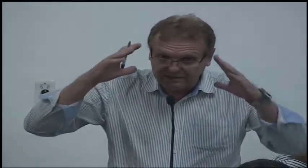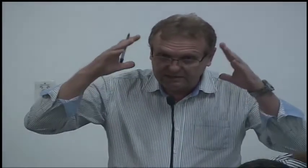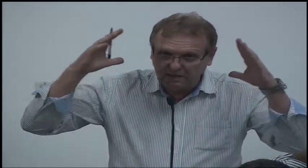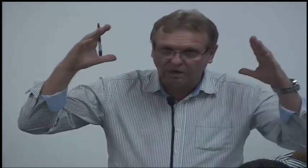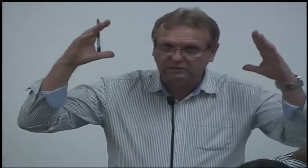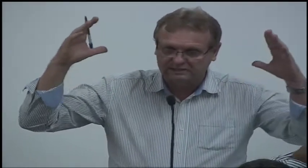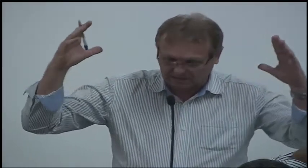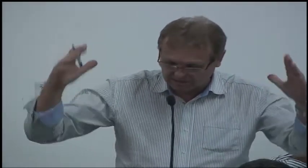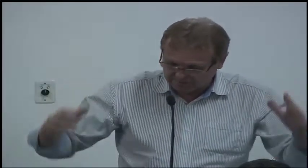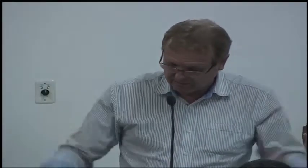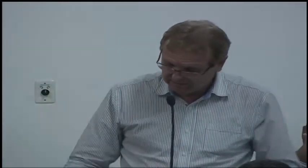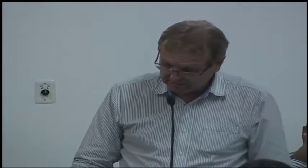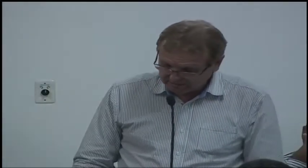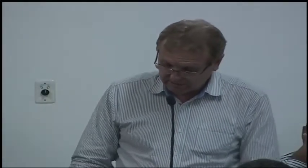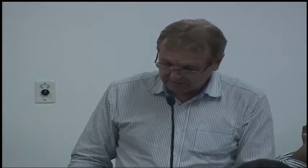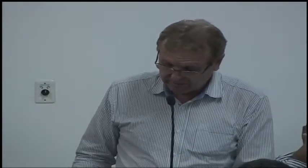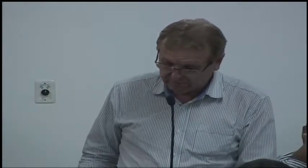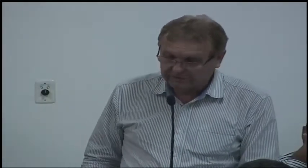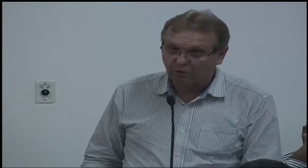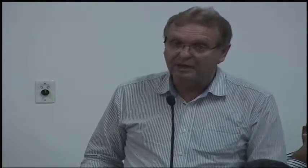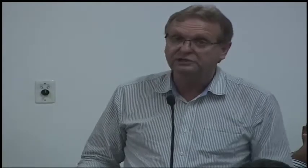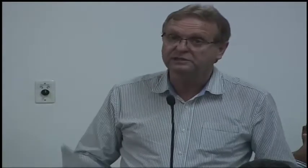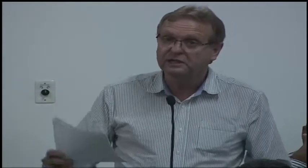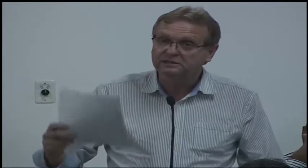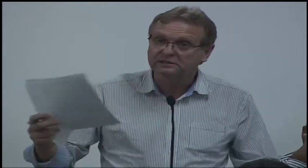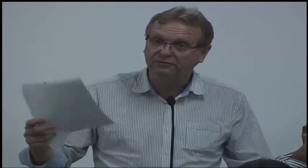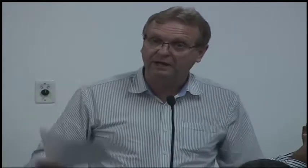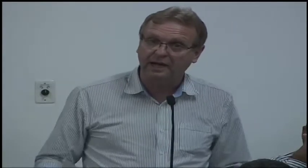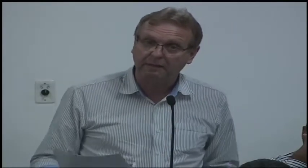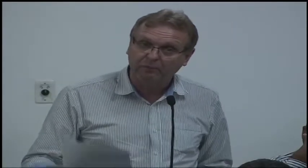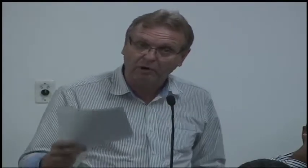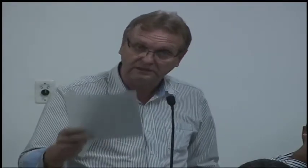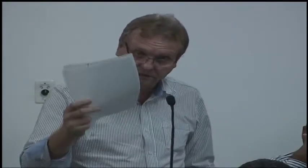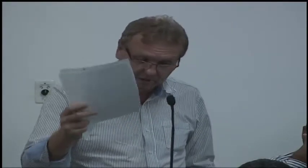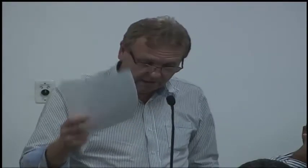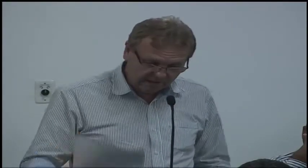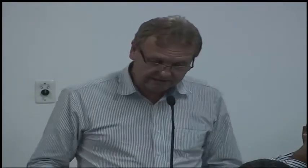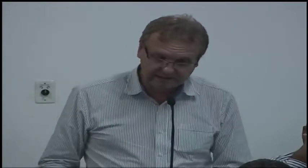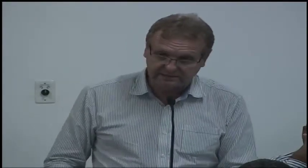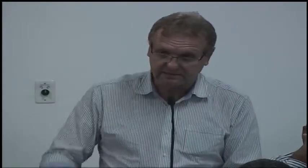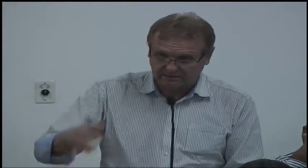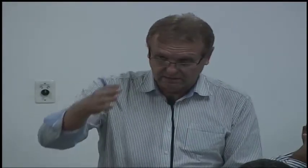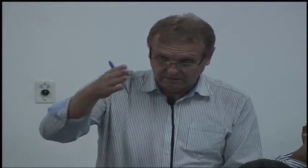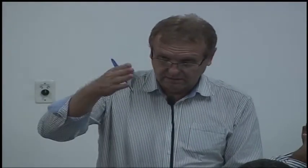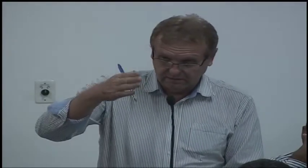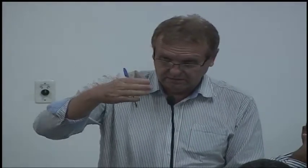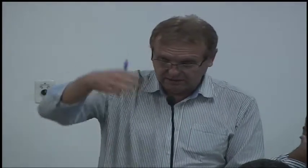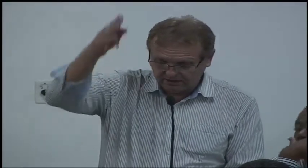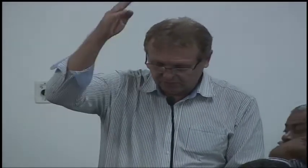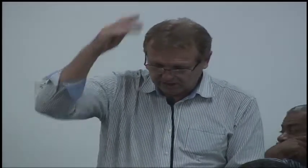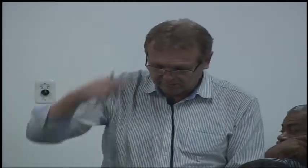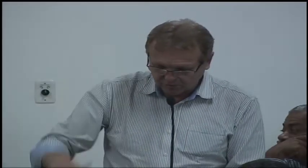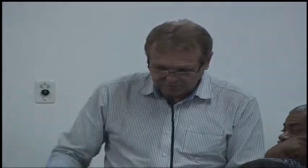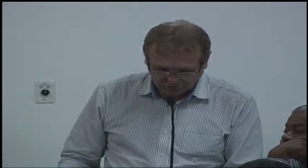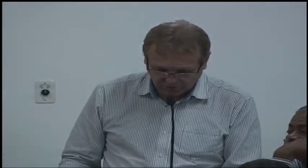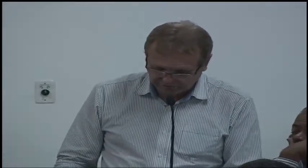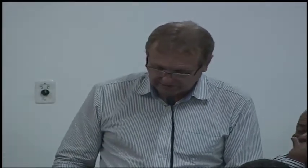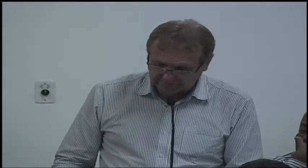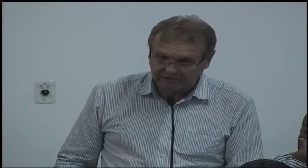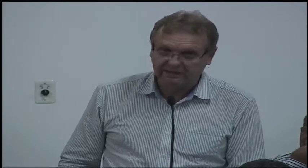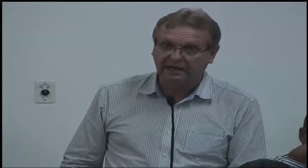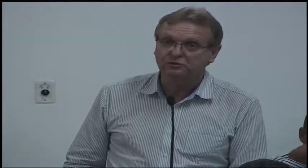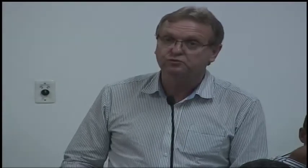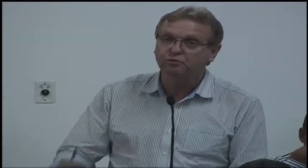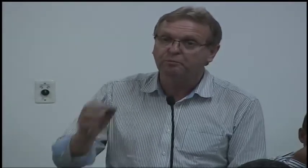visão dessa câmera e vamos ter alguma chance de falar após cinco anos o pessoal